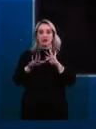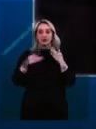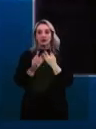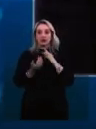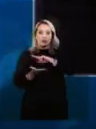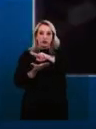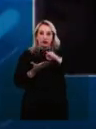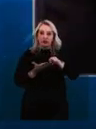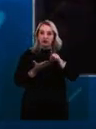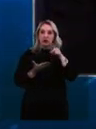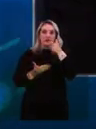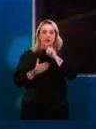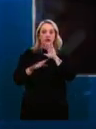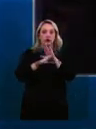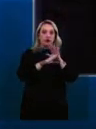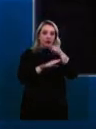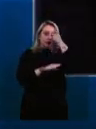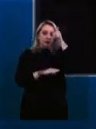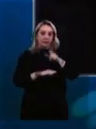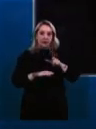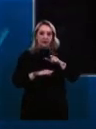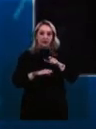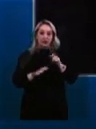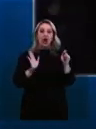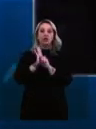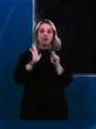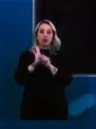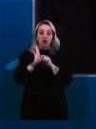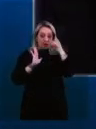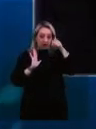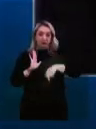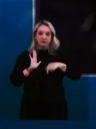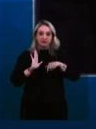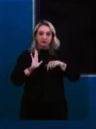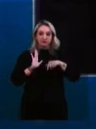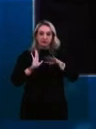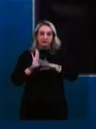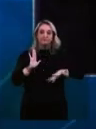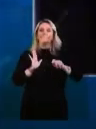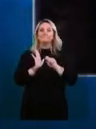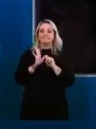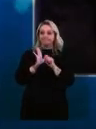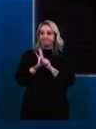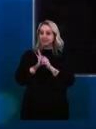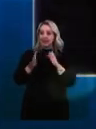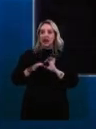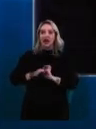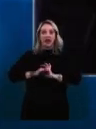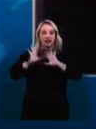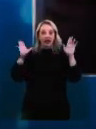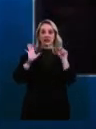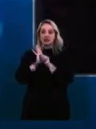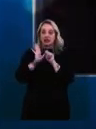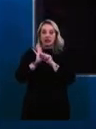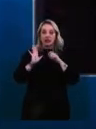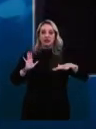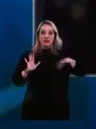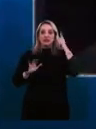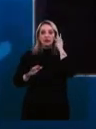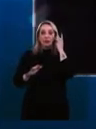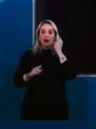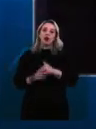vários de vocês realmente não conseguem ajudar uma pessoa que está em situação de droga. Alguns aqui estão em situação de droga, querem legalizar as drogas da nossa